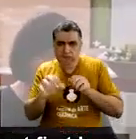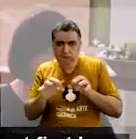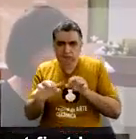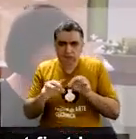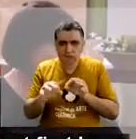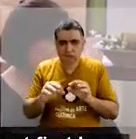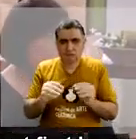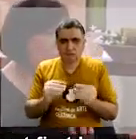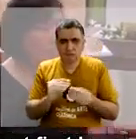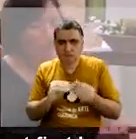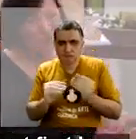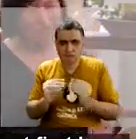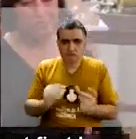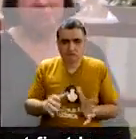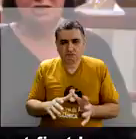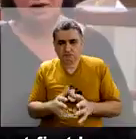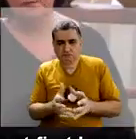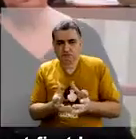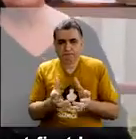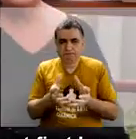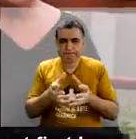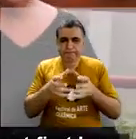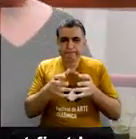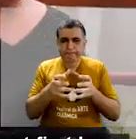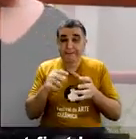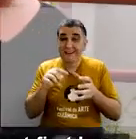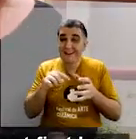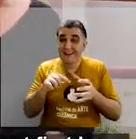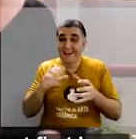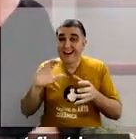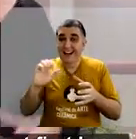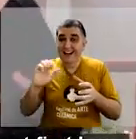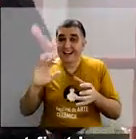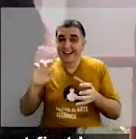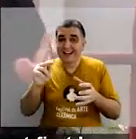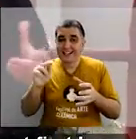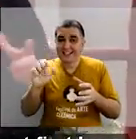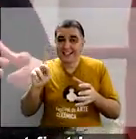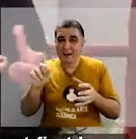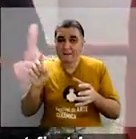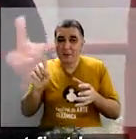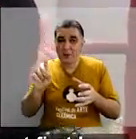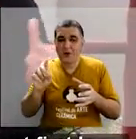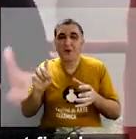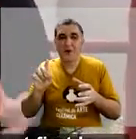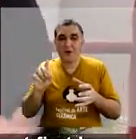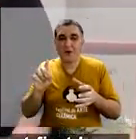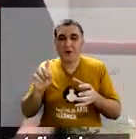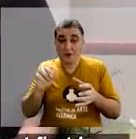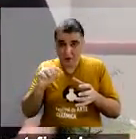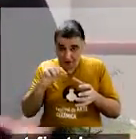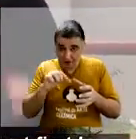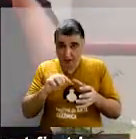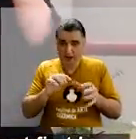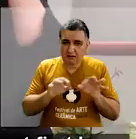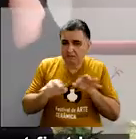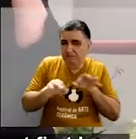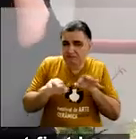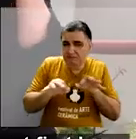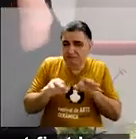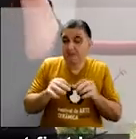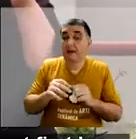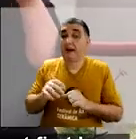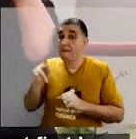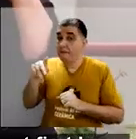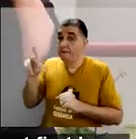aqui vai dar para mim, porque no começo eu estava achando que não. Foi quando eu fiz um vasinho, um cachepozinho, e eu